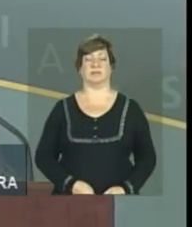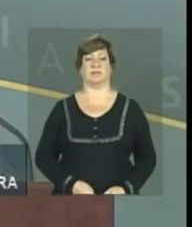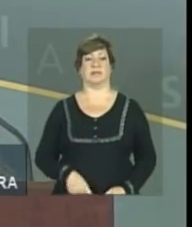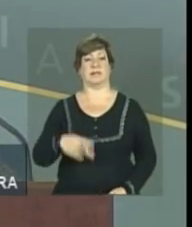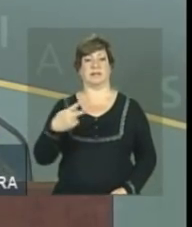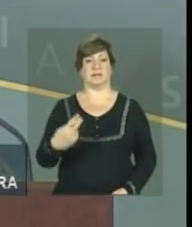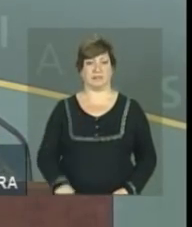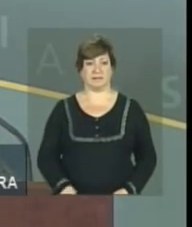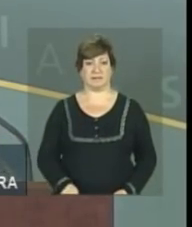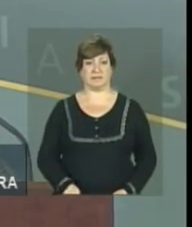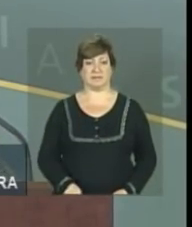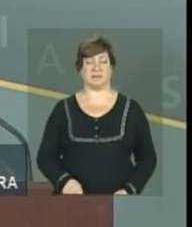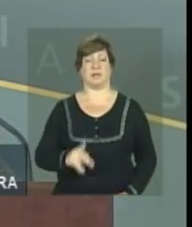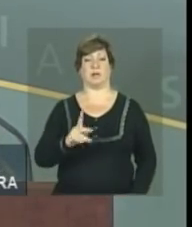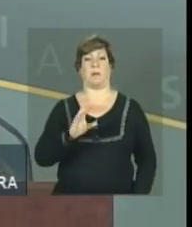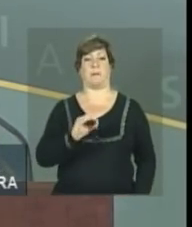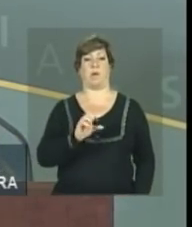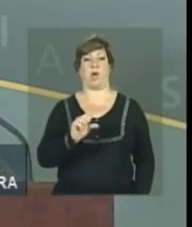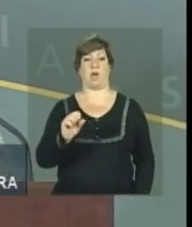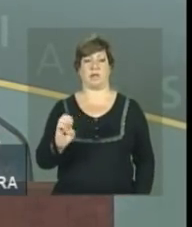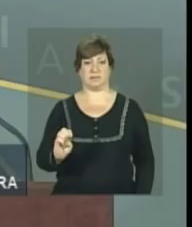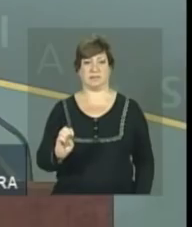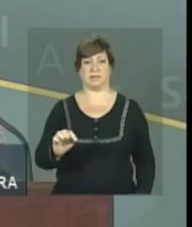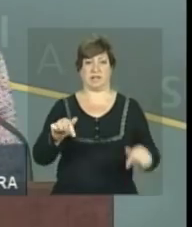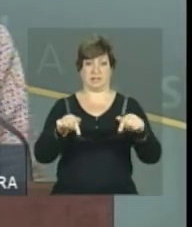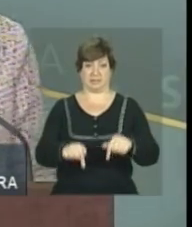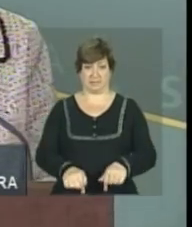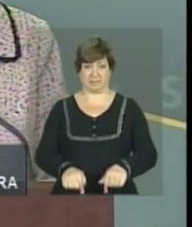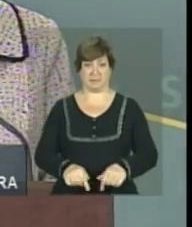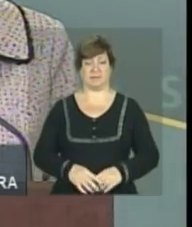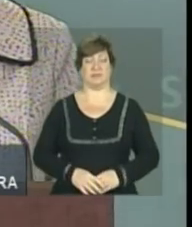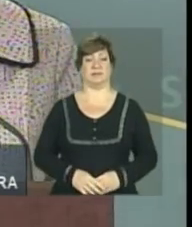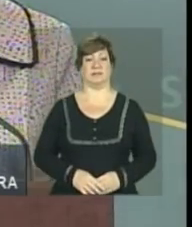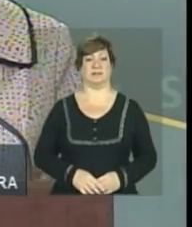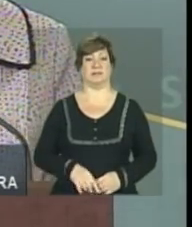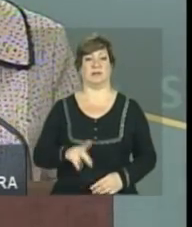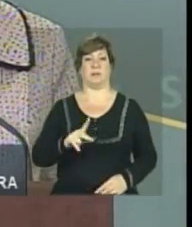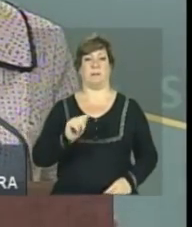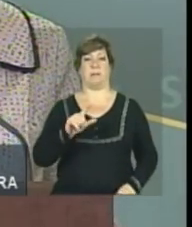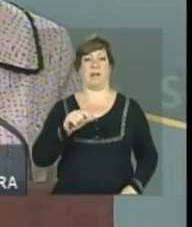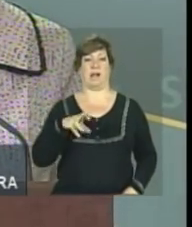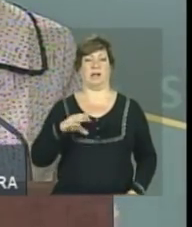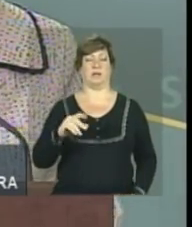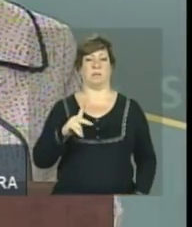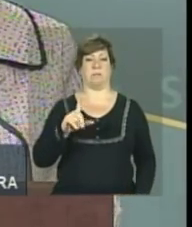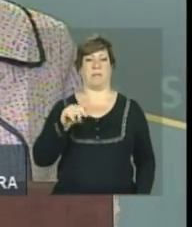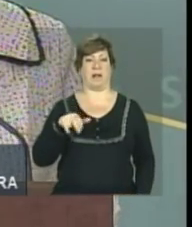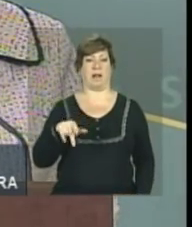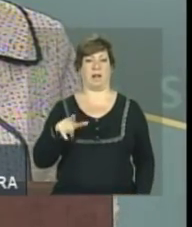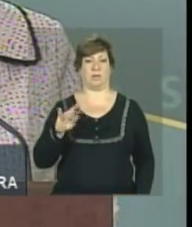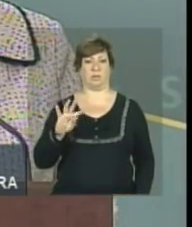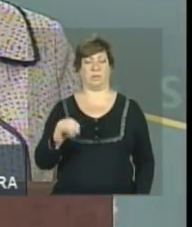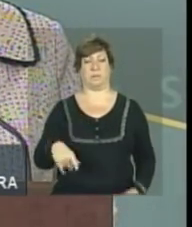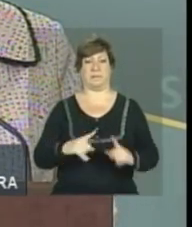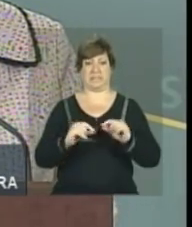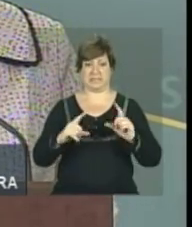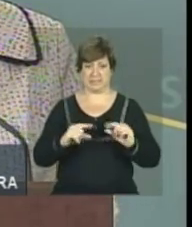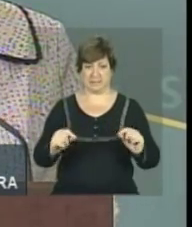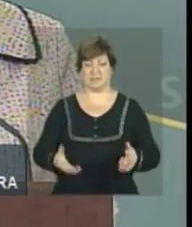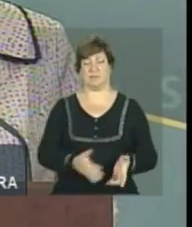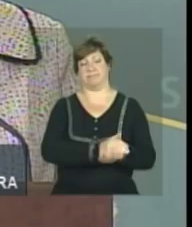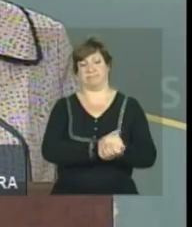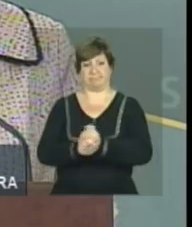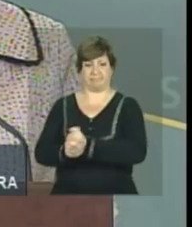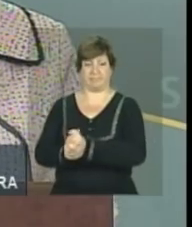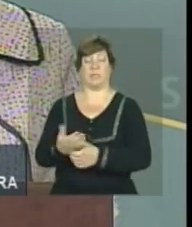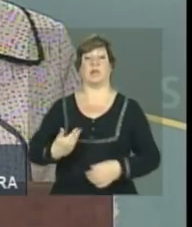dessa posse aqui no Palácio do Planalto. Nós sabemos